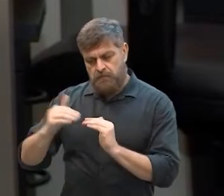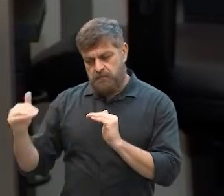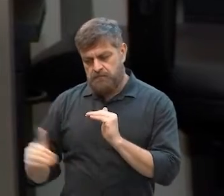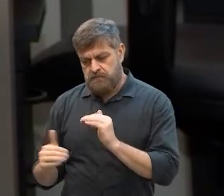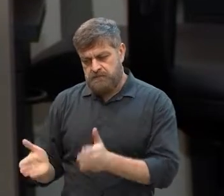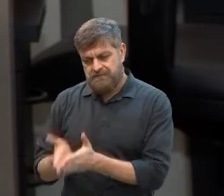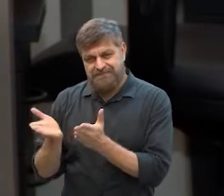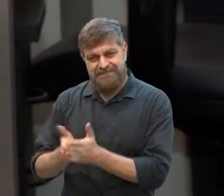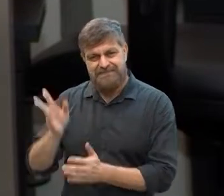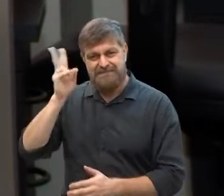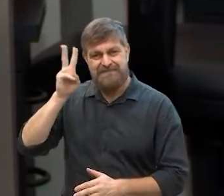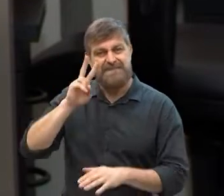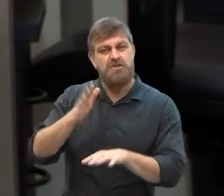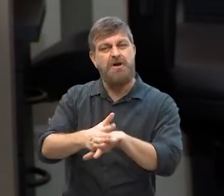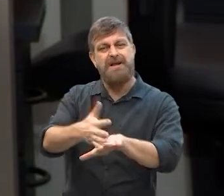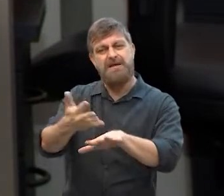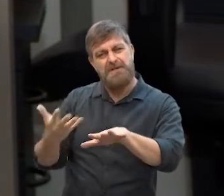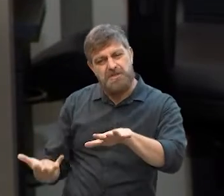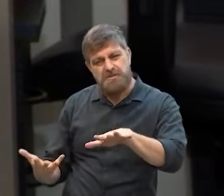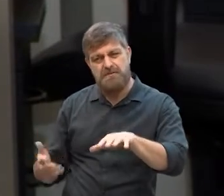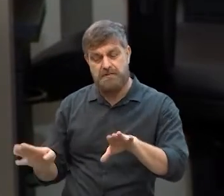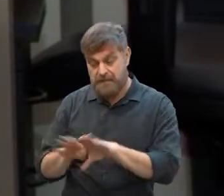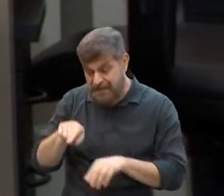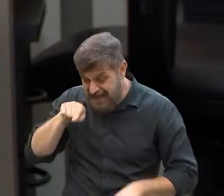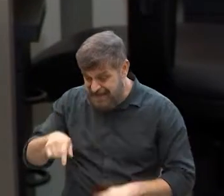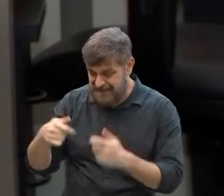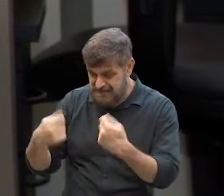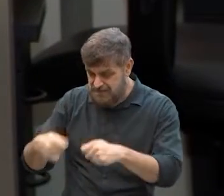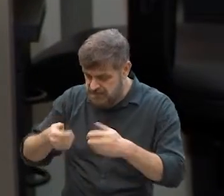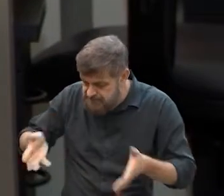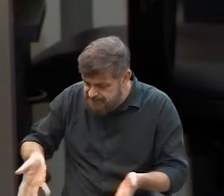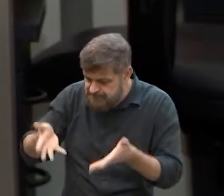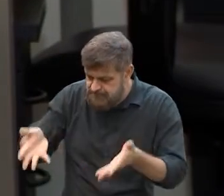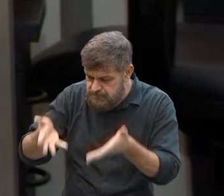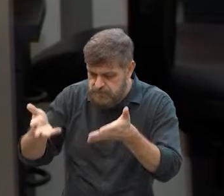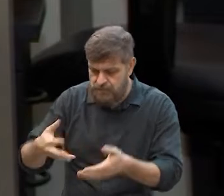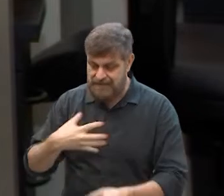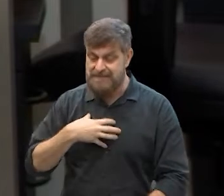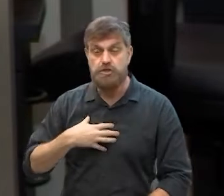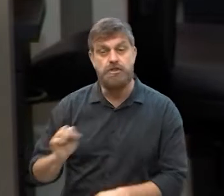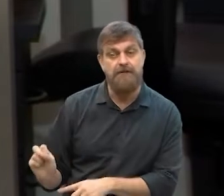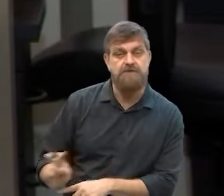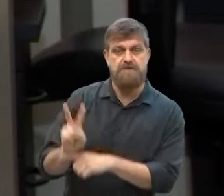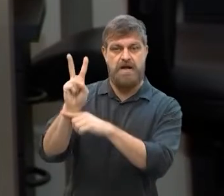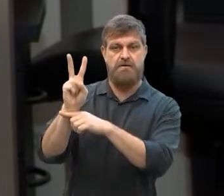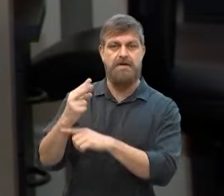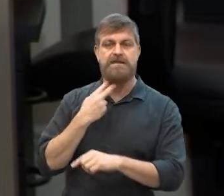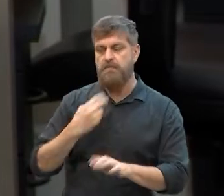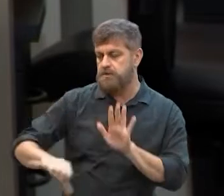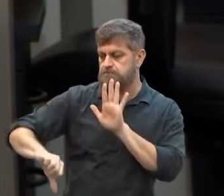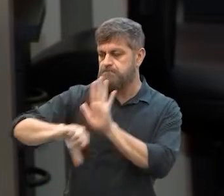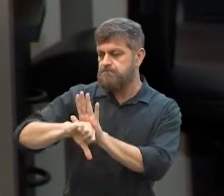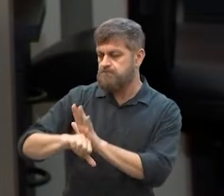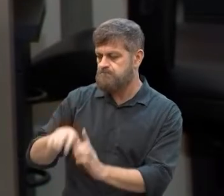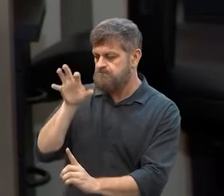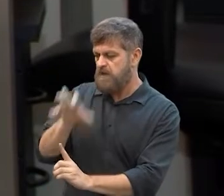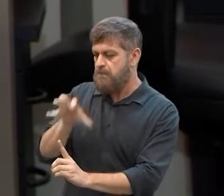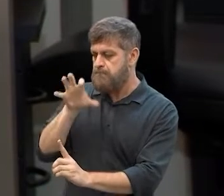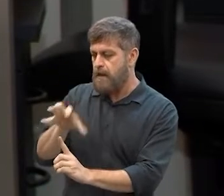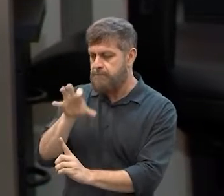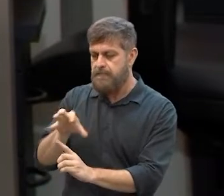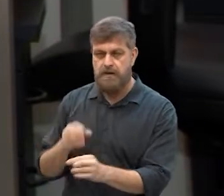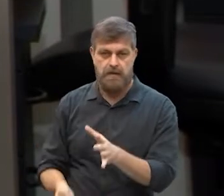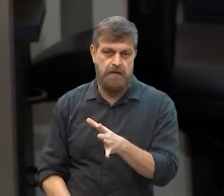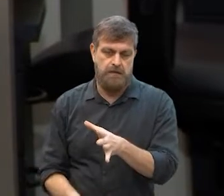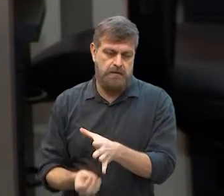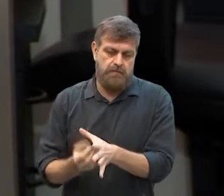é historicamente excluída e que precisa ser valorizada e não criminalizada a todo momento, como